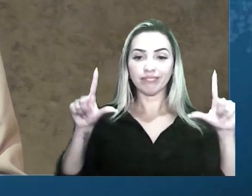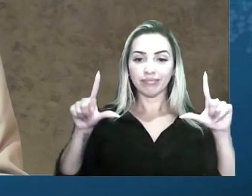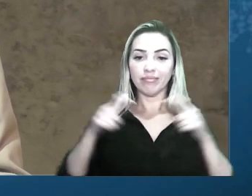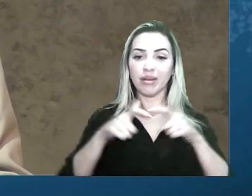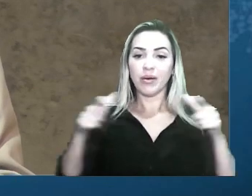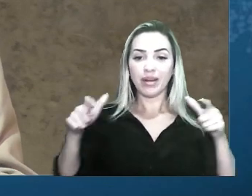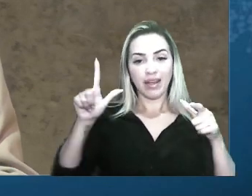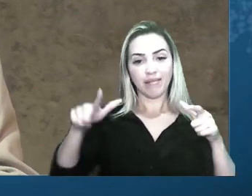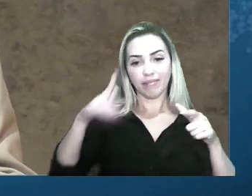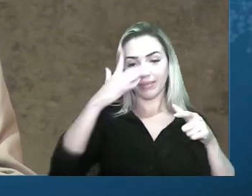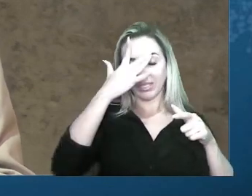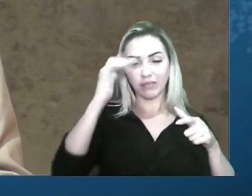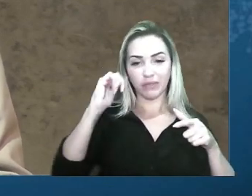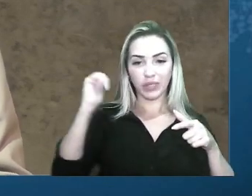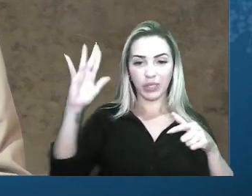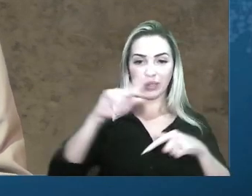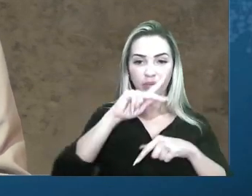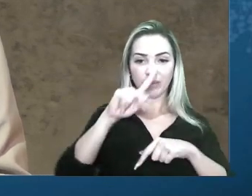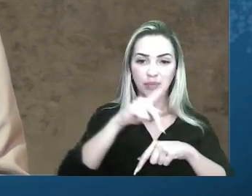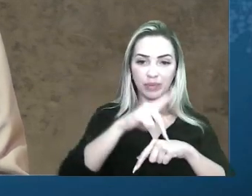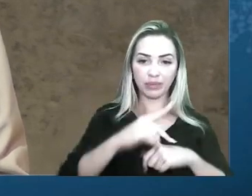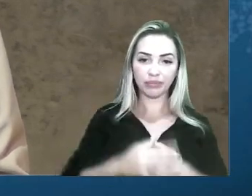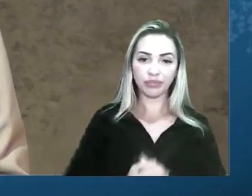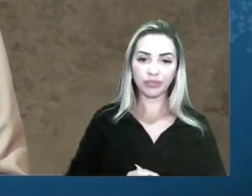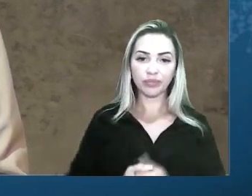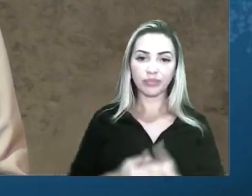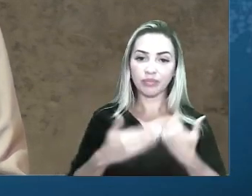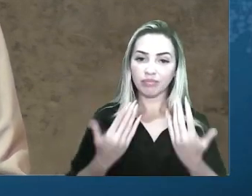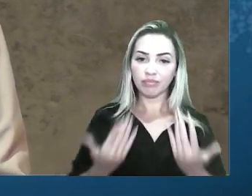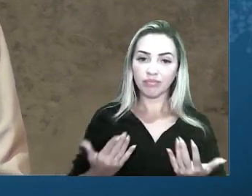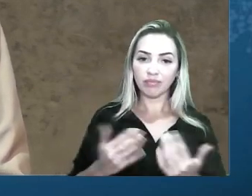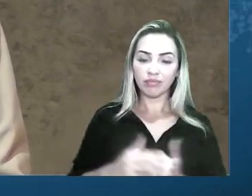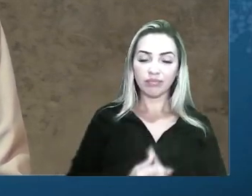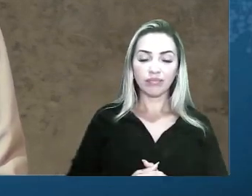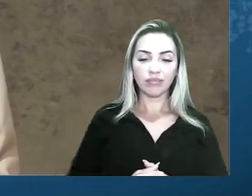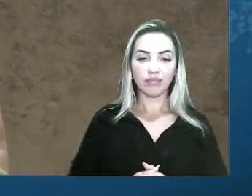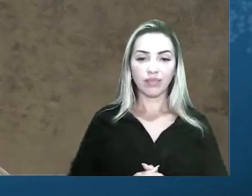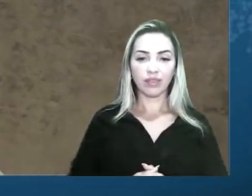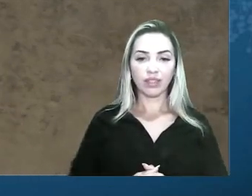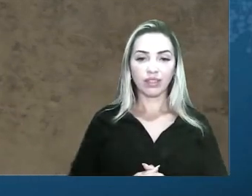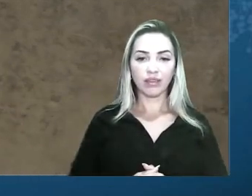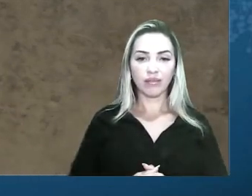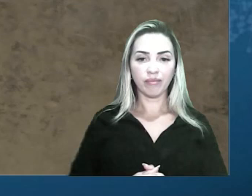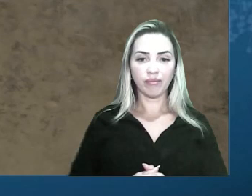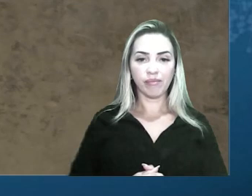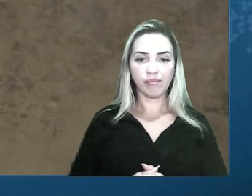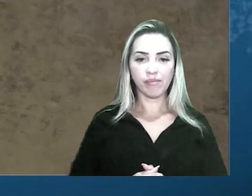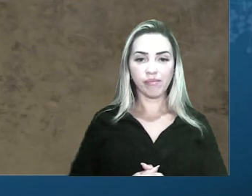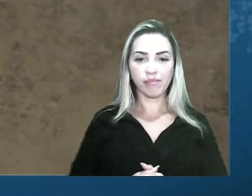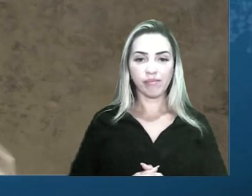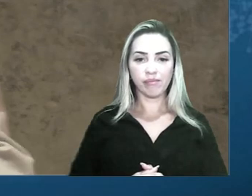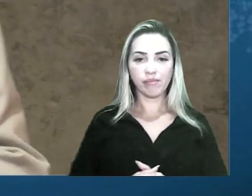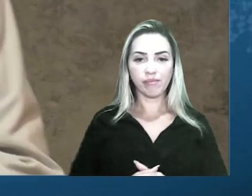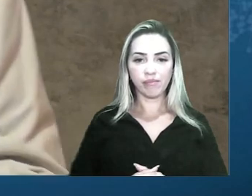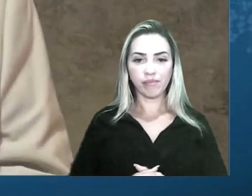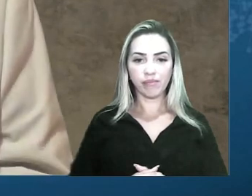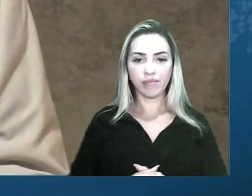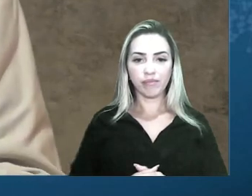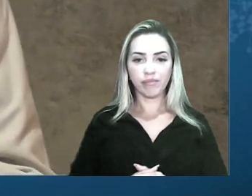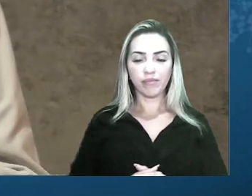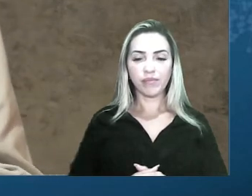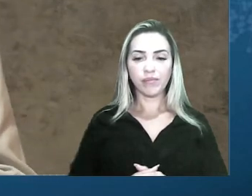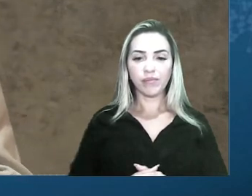internacional. So it's a great pleasure to be here and to be able to